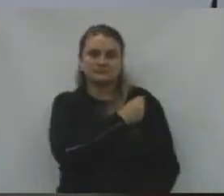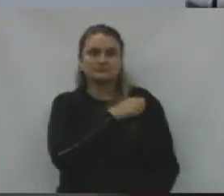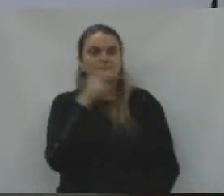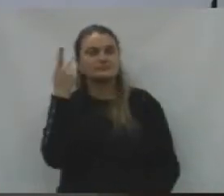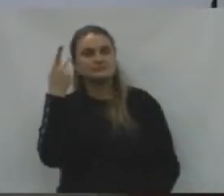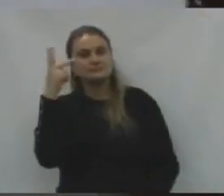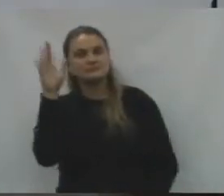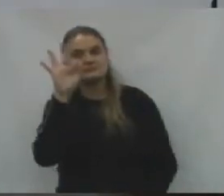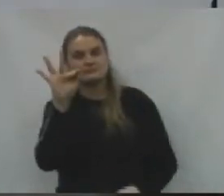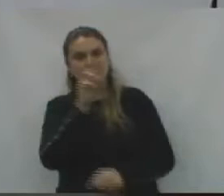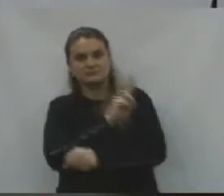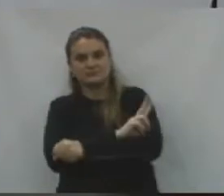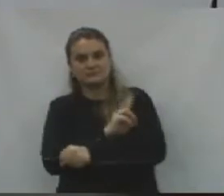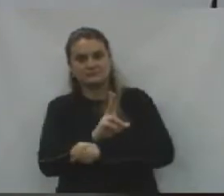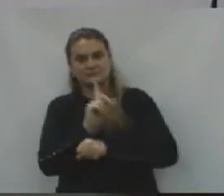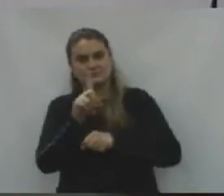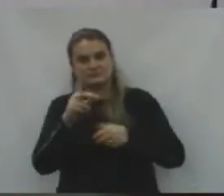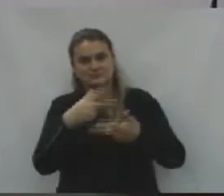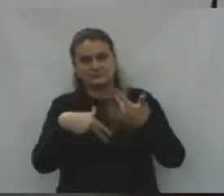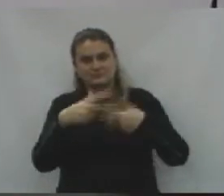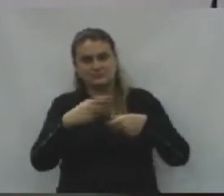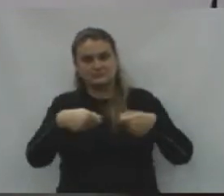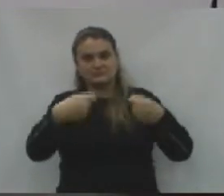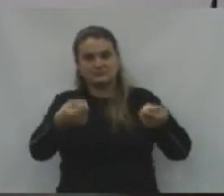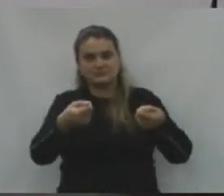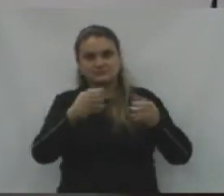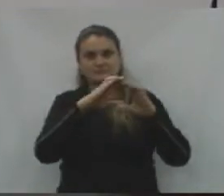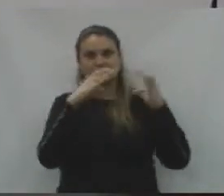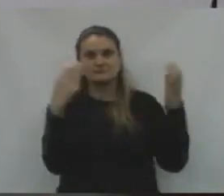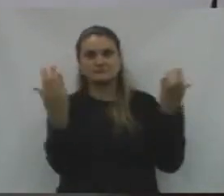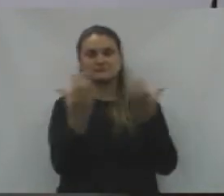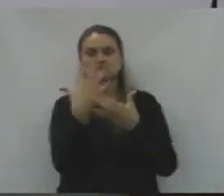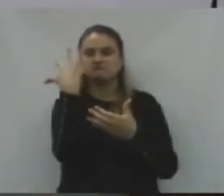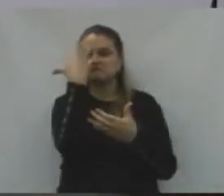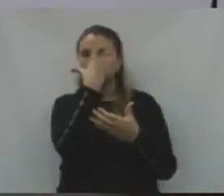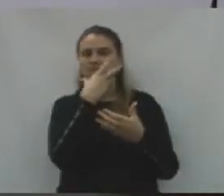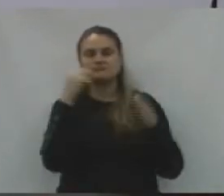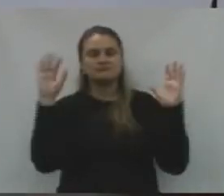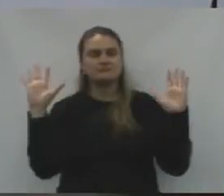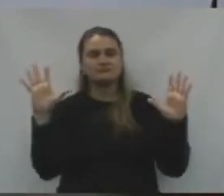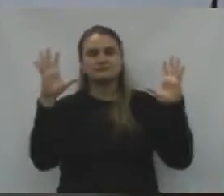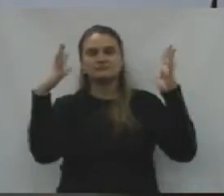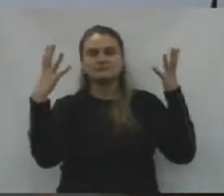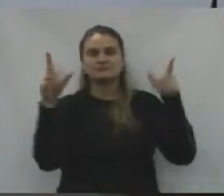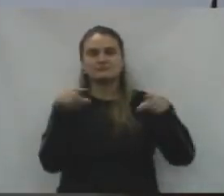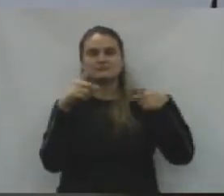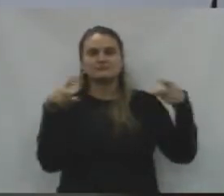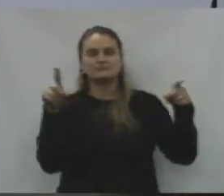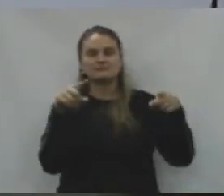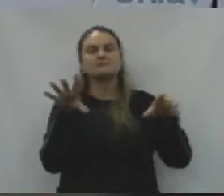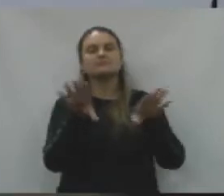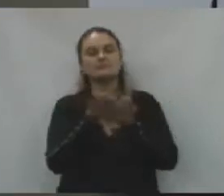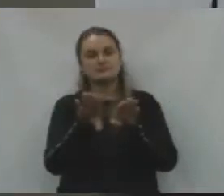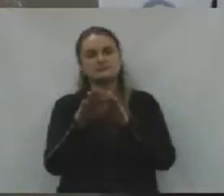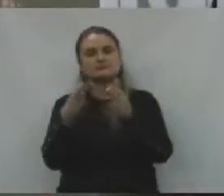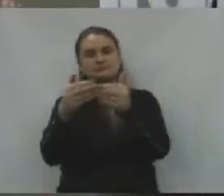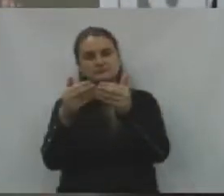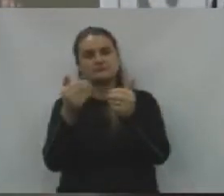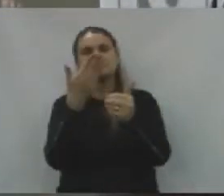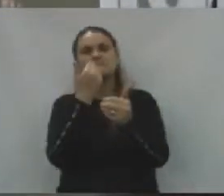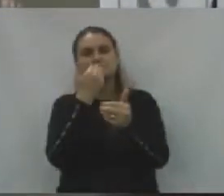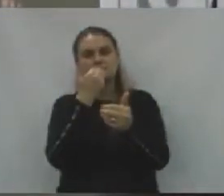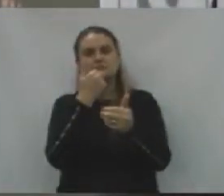acadêmicos, para a Uniuv, mas é um presente da Uniuv para a comunidade. Um belíssimo festival que acaba arrecadando